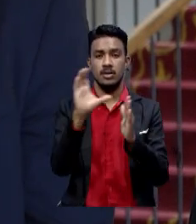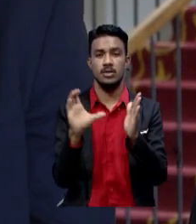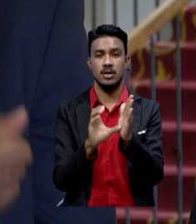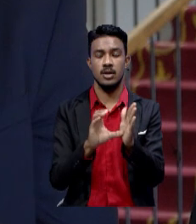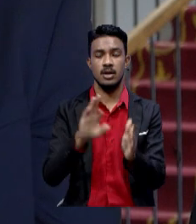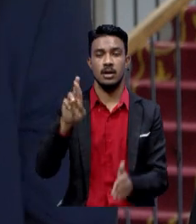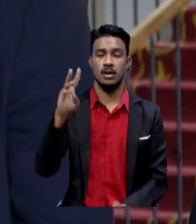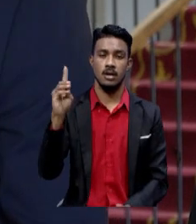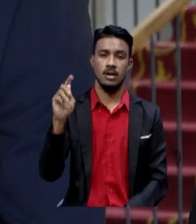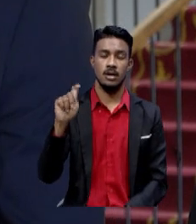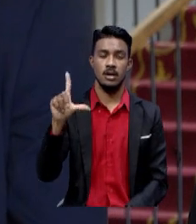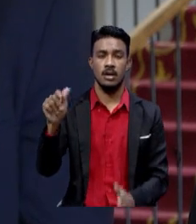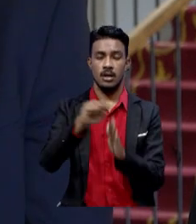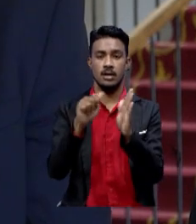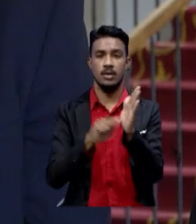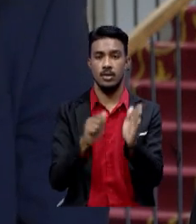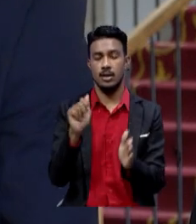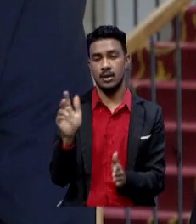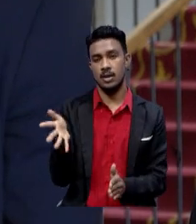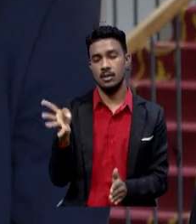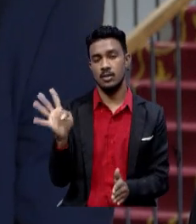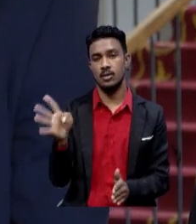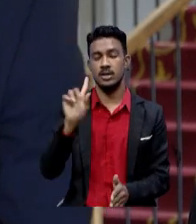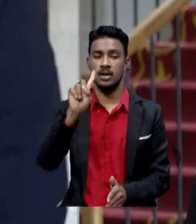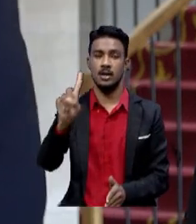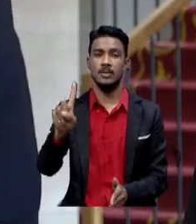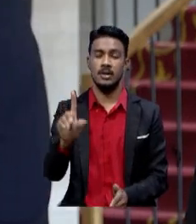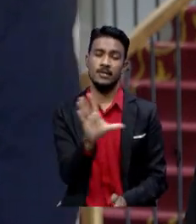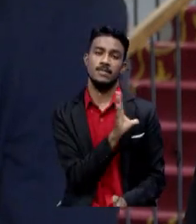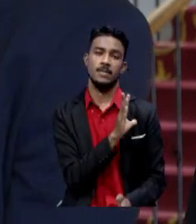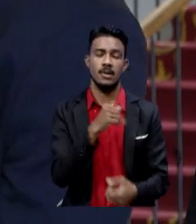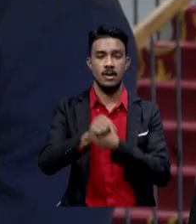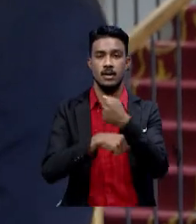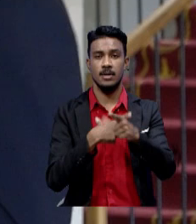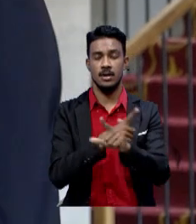Democrática Timor-Leste, artigo 8º, no 8º recém idamos, garante liberdade de